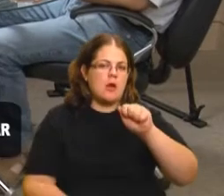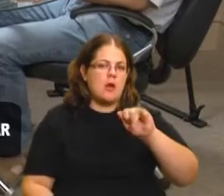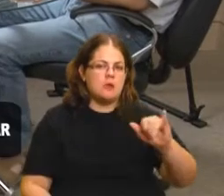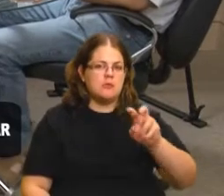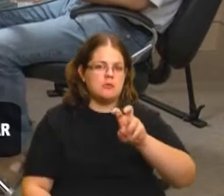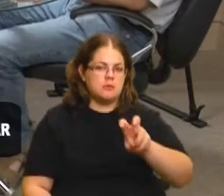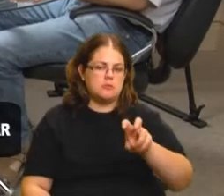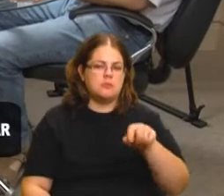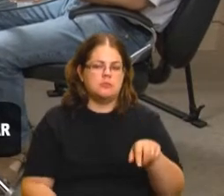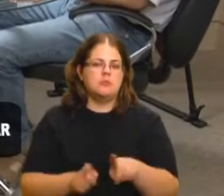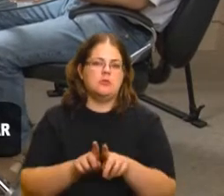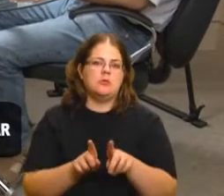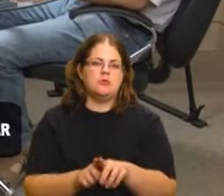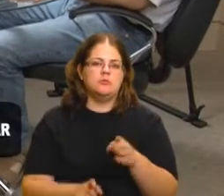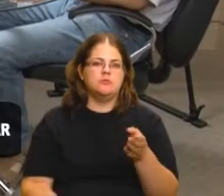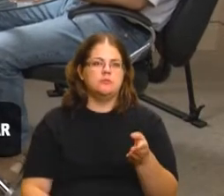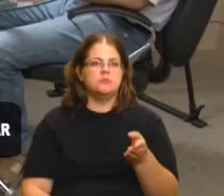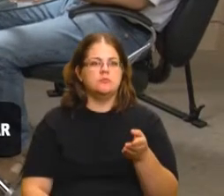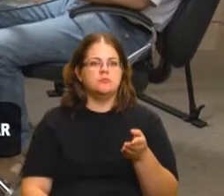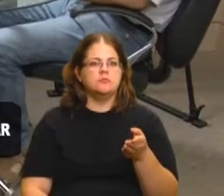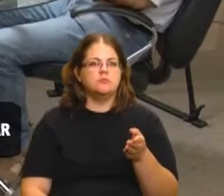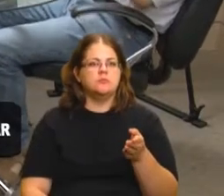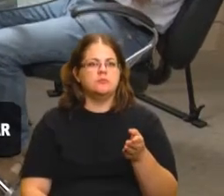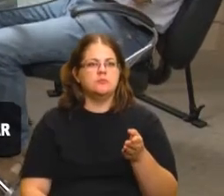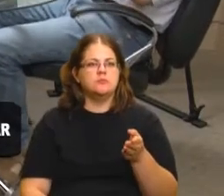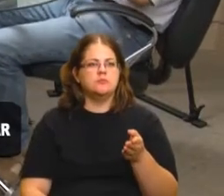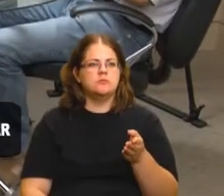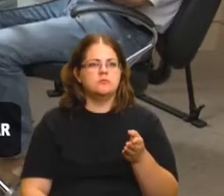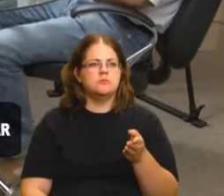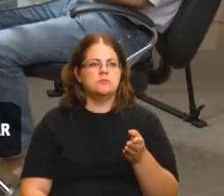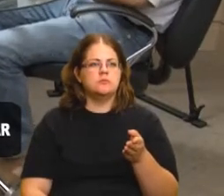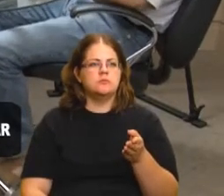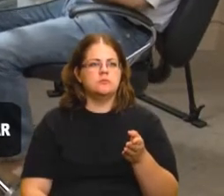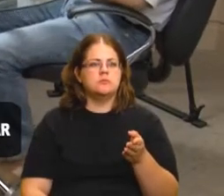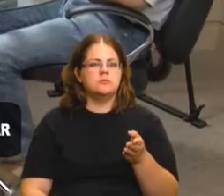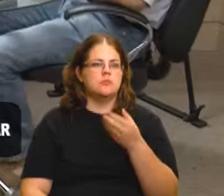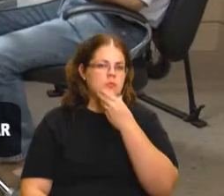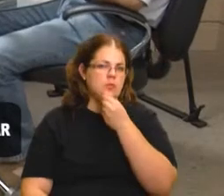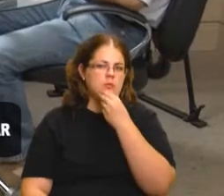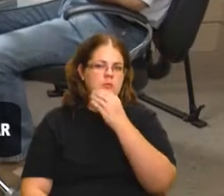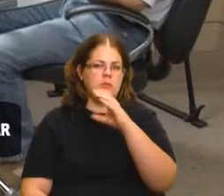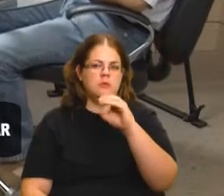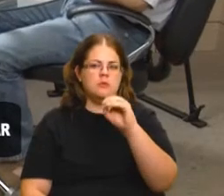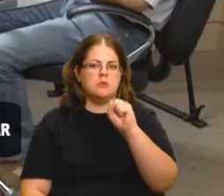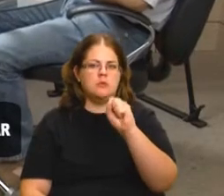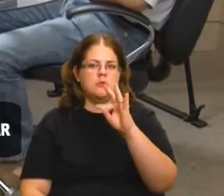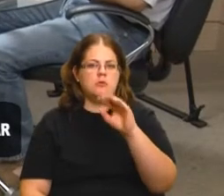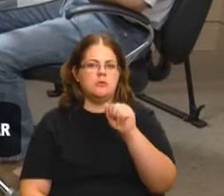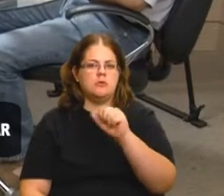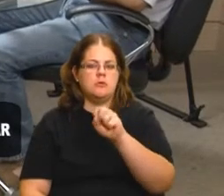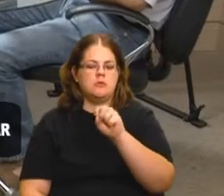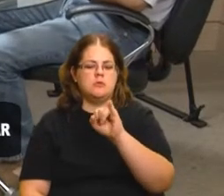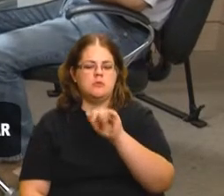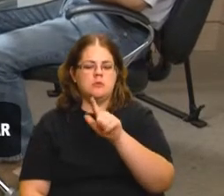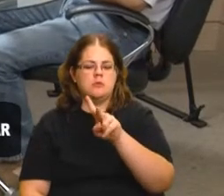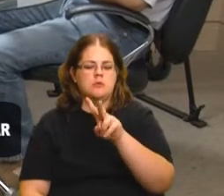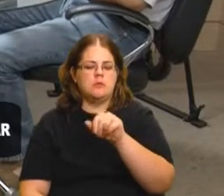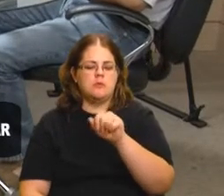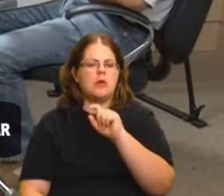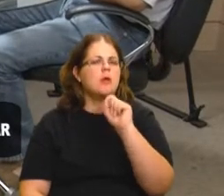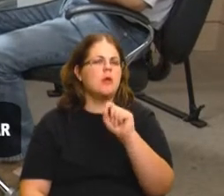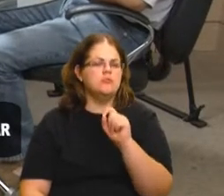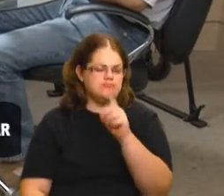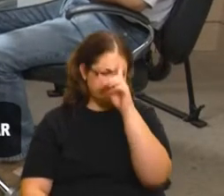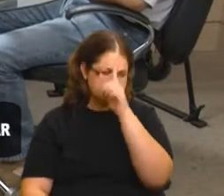5. Aí começa o período mais duro. O terror. Mas foi o Costa Silva, o presidente mais linha dura?